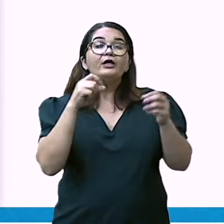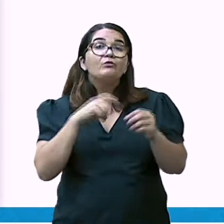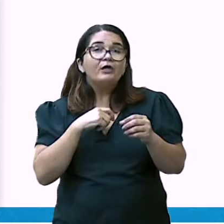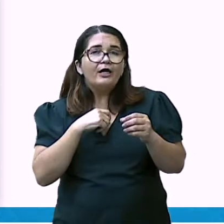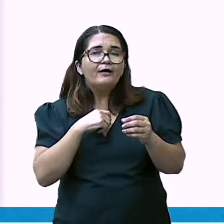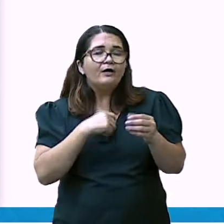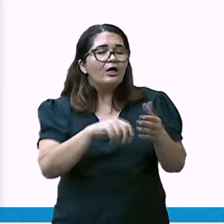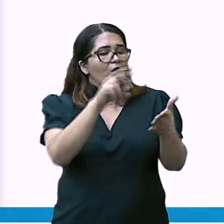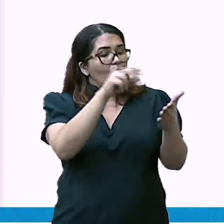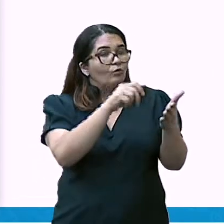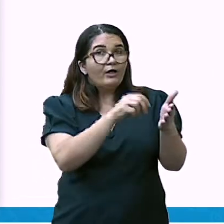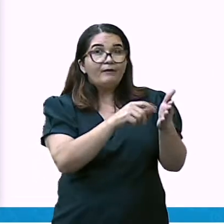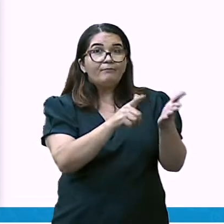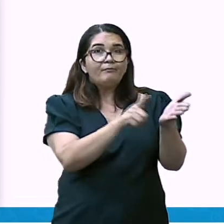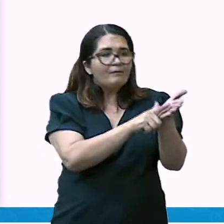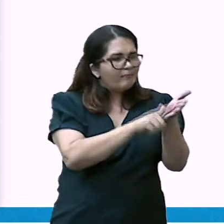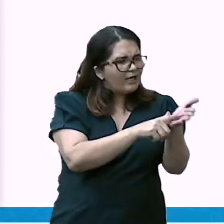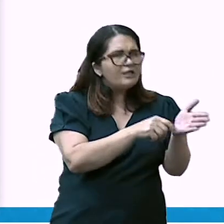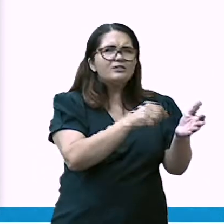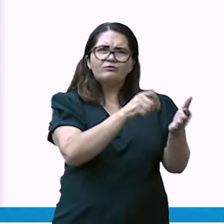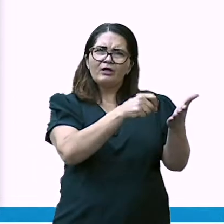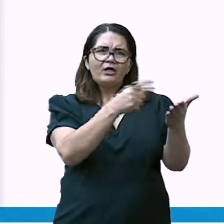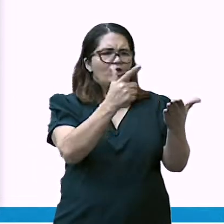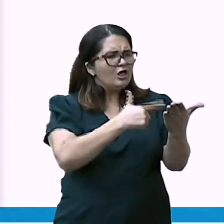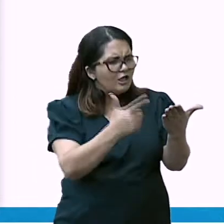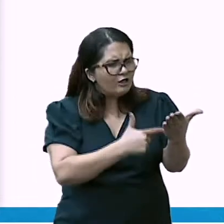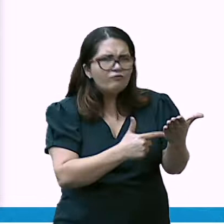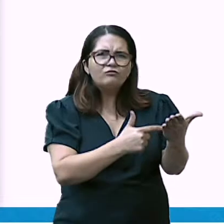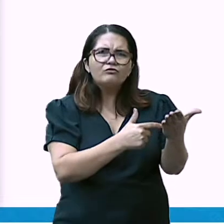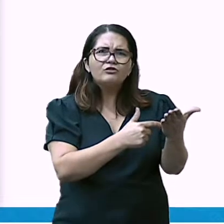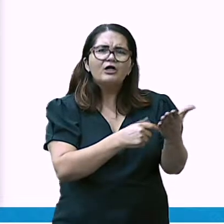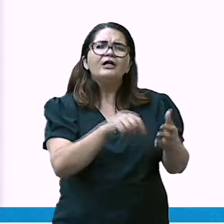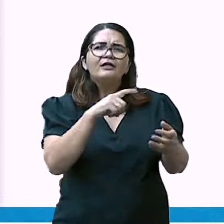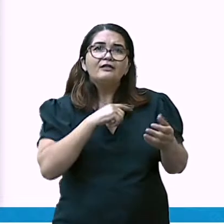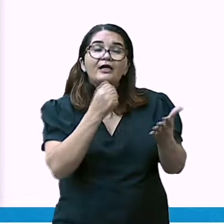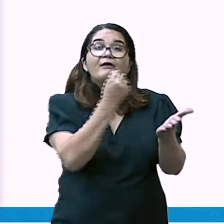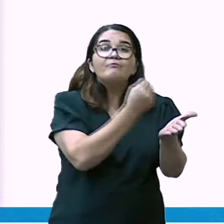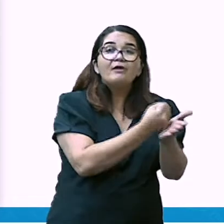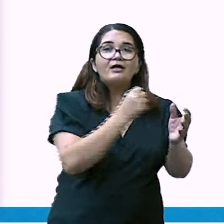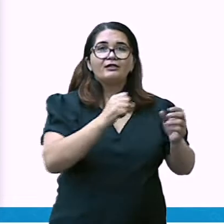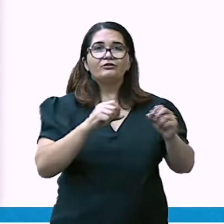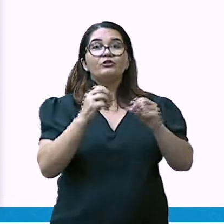Hoje, as transformações nas paisagens urbanas são o quê?